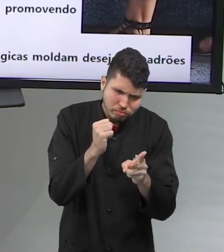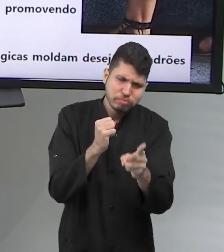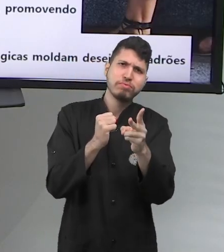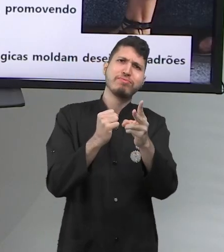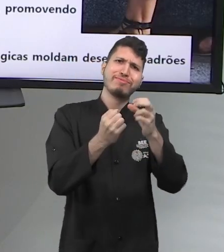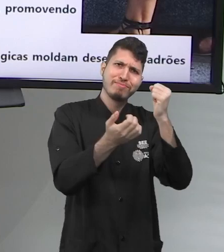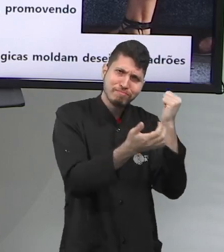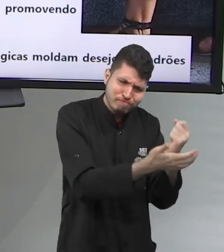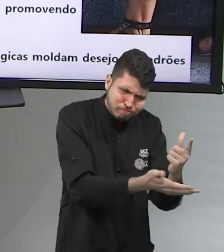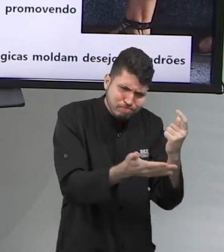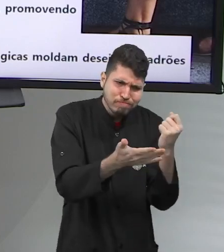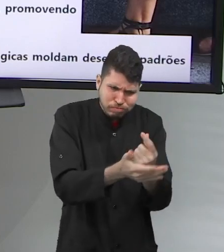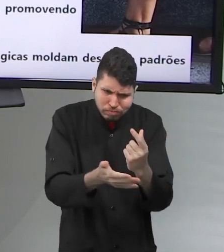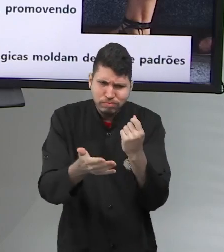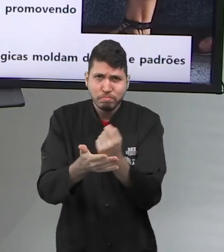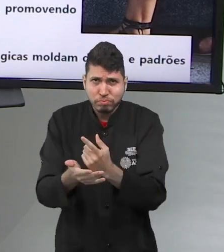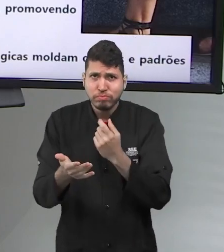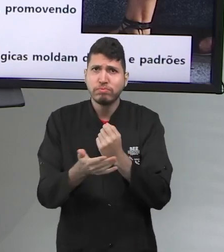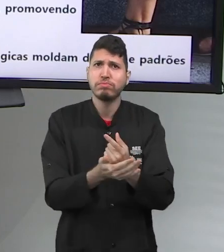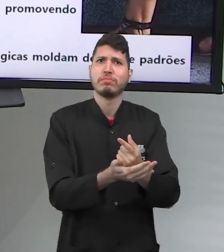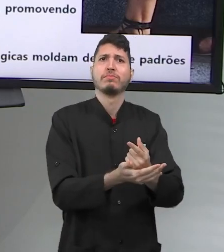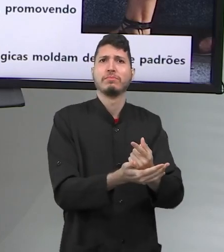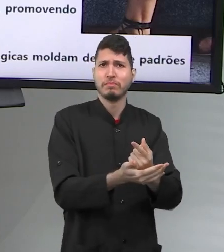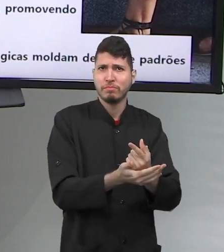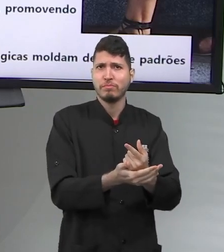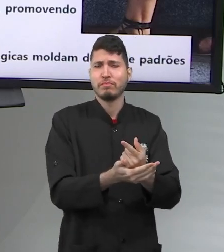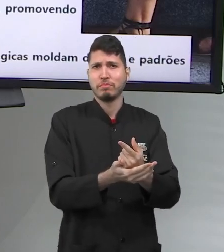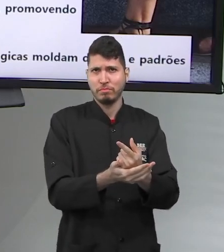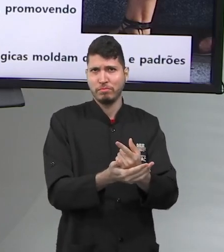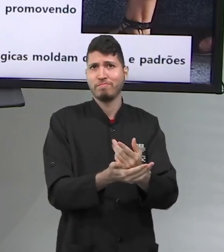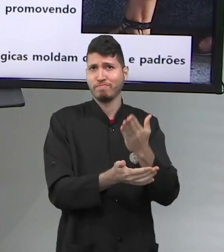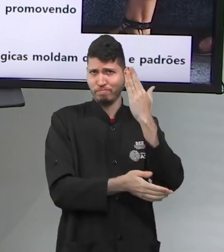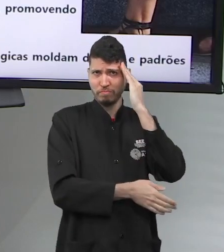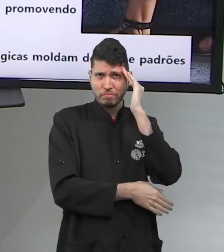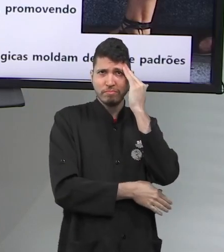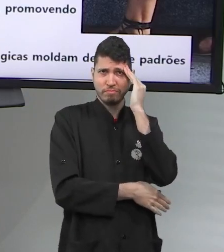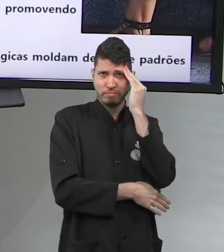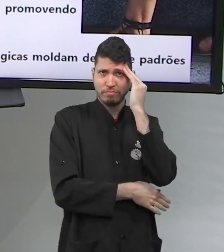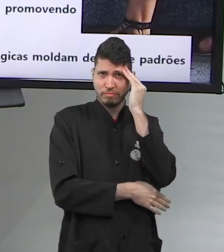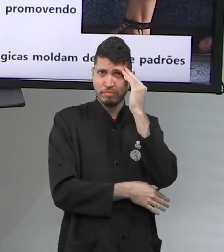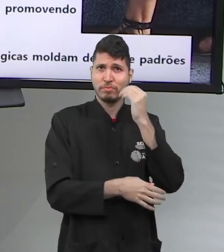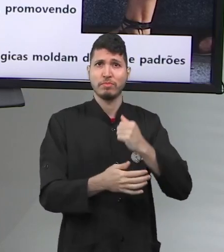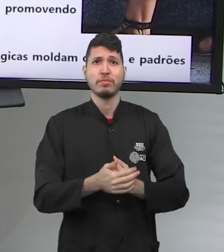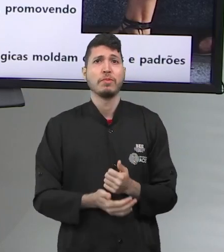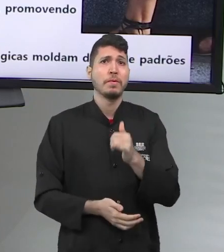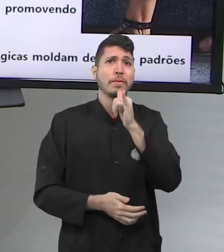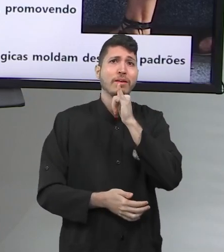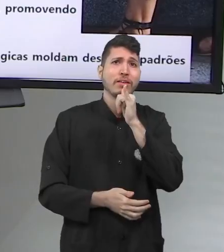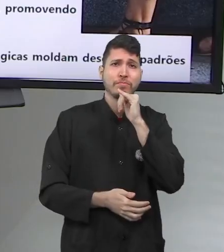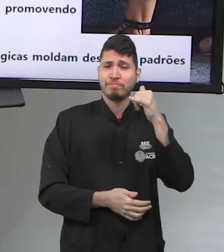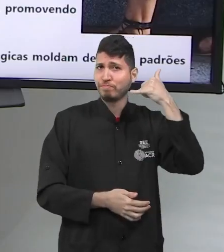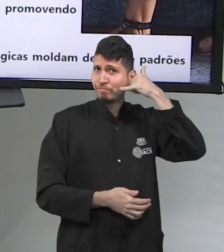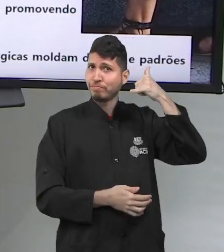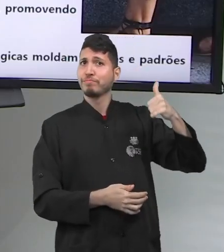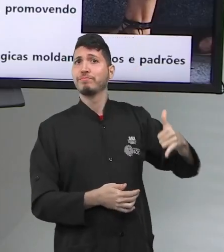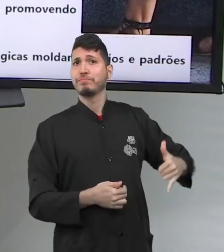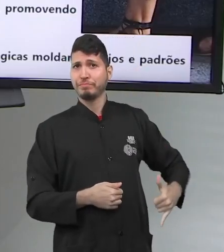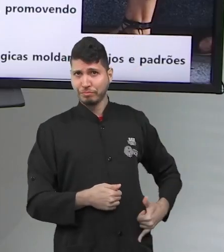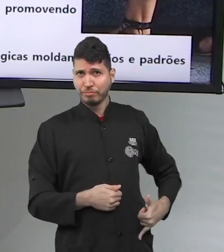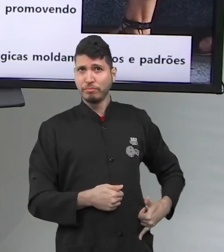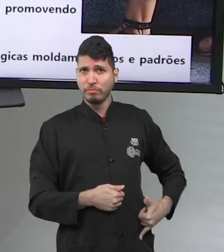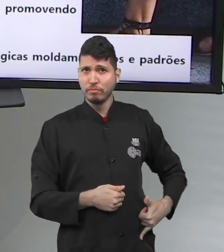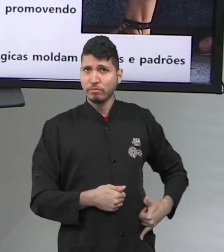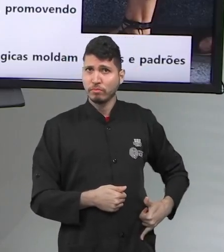continuidade, né, de que você tem que estar ali repondo. Você tem, por exemplo, a telefonia celular como exemplo.